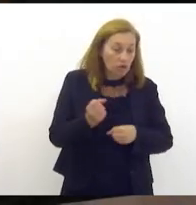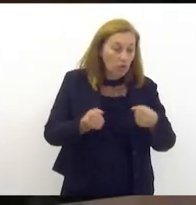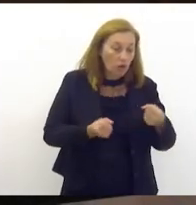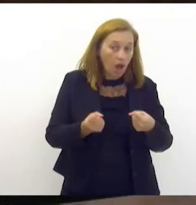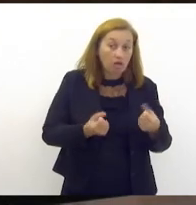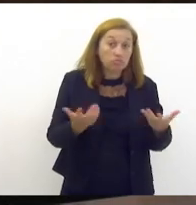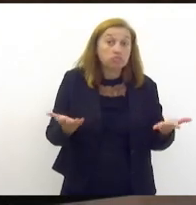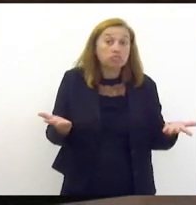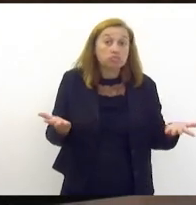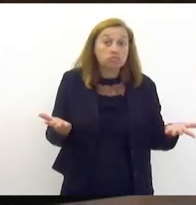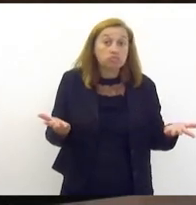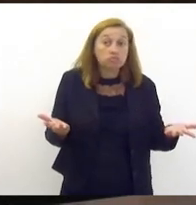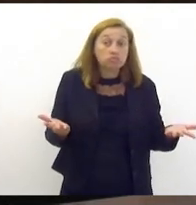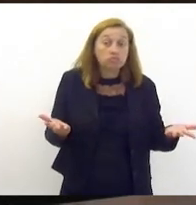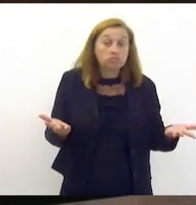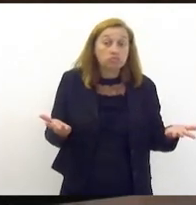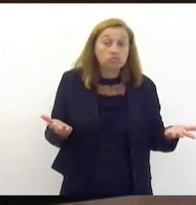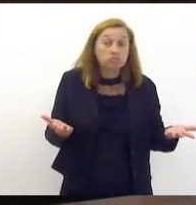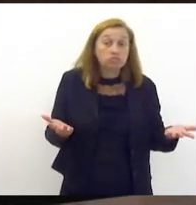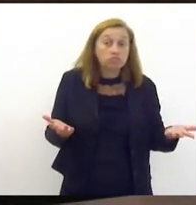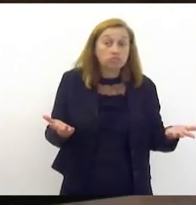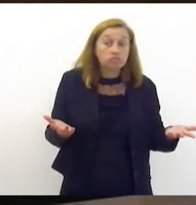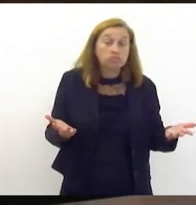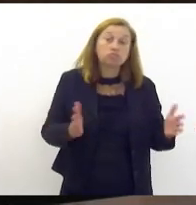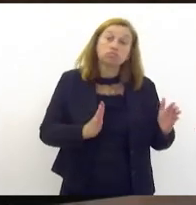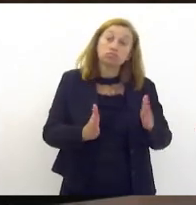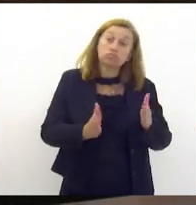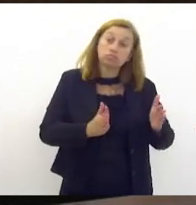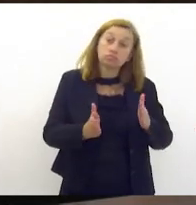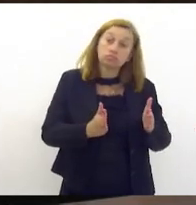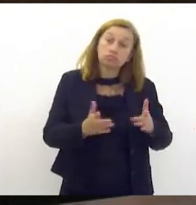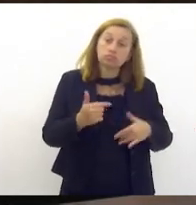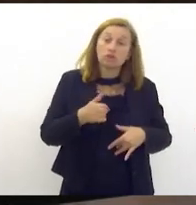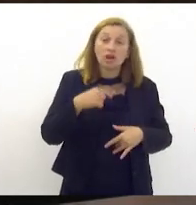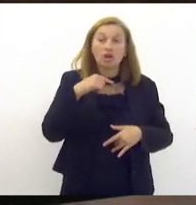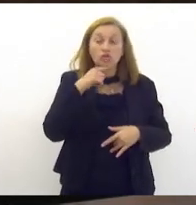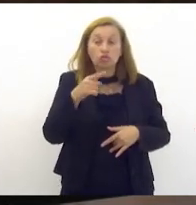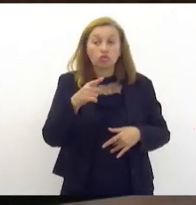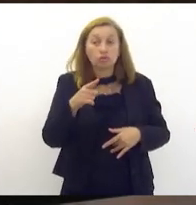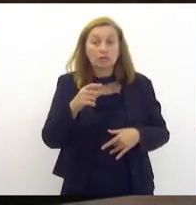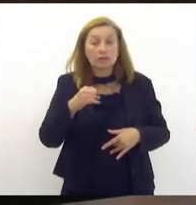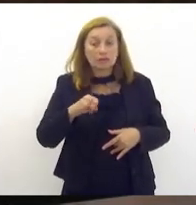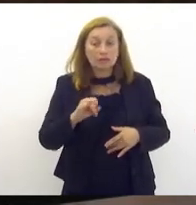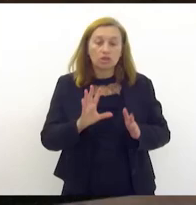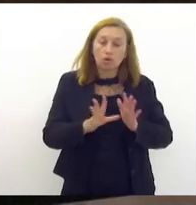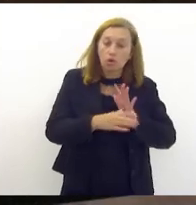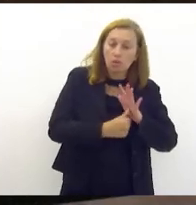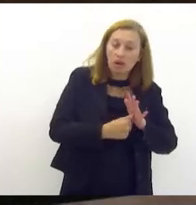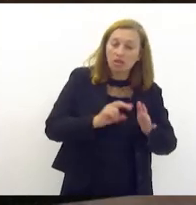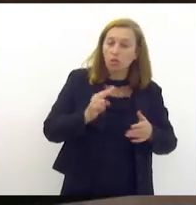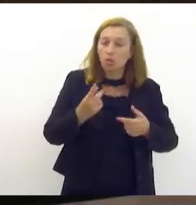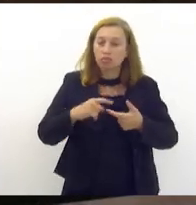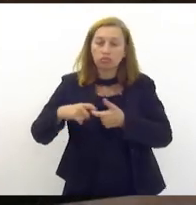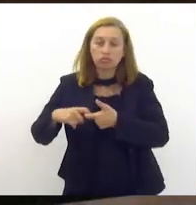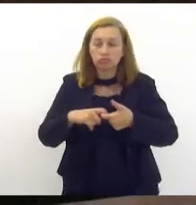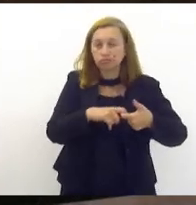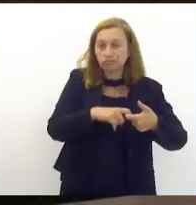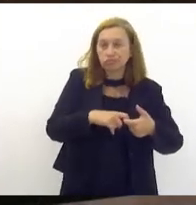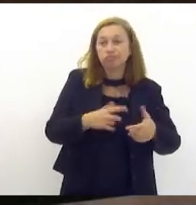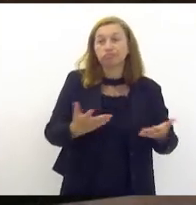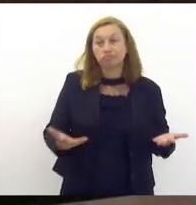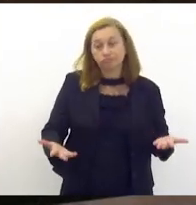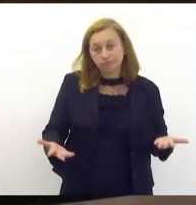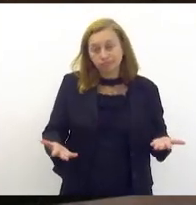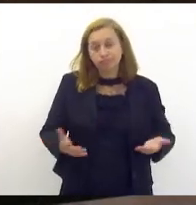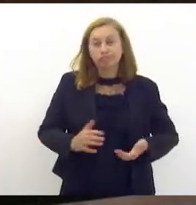seu veículo. E, naquele período, você ficar na dúvida se o seu carro ele foi rebocado ou se o seu carro